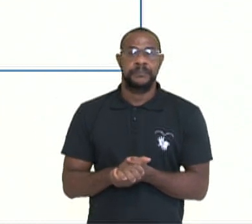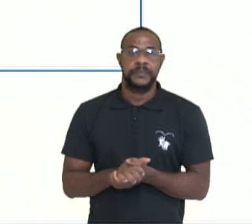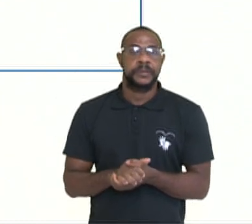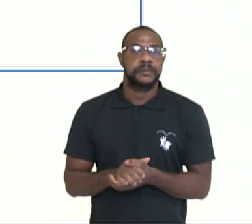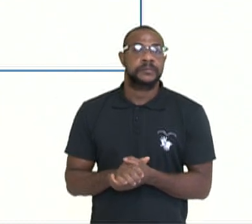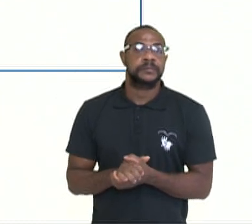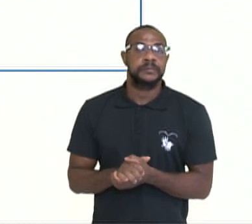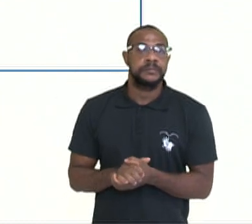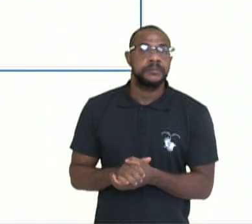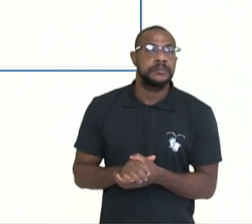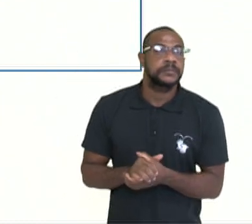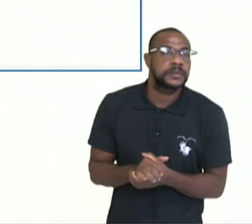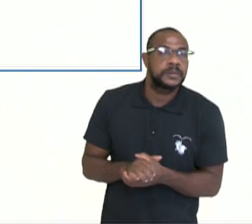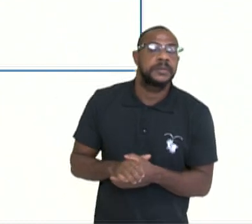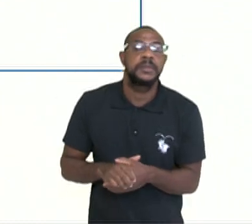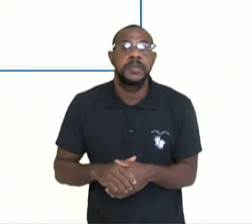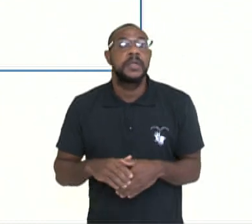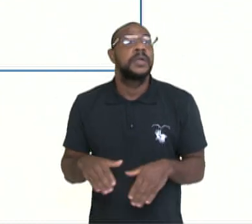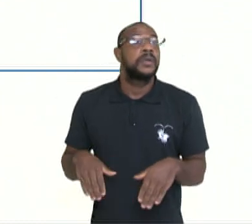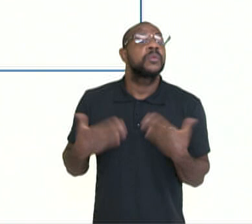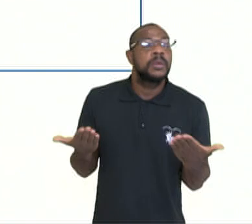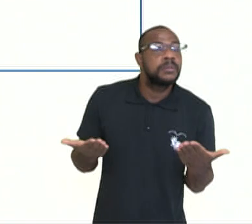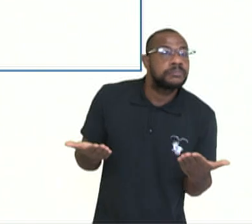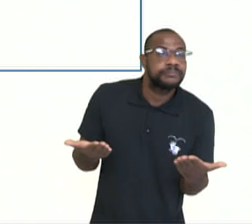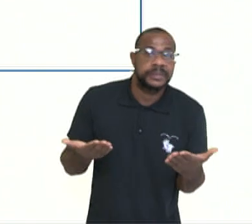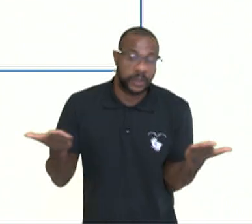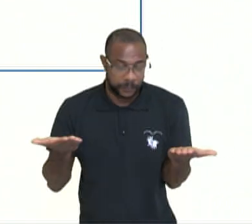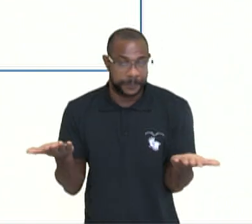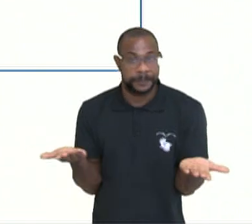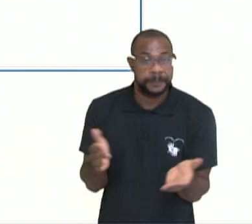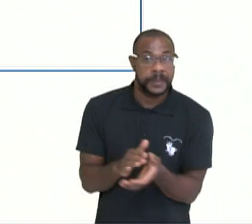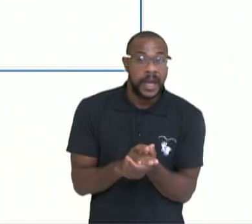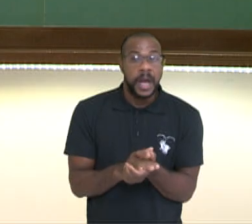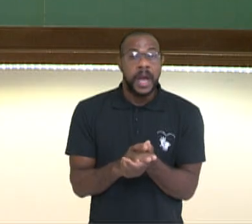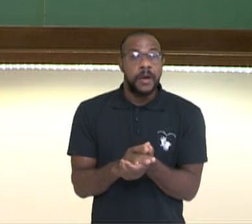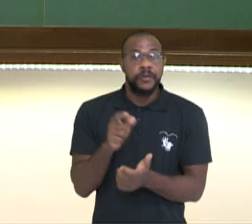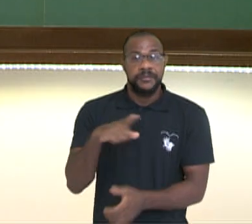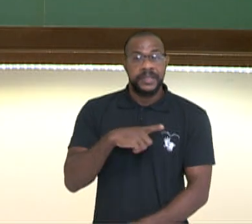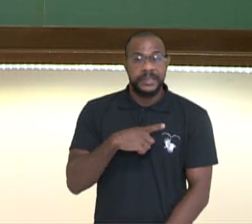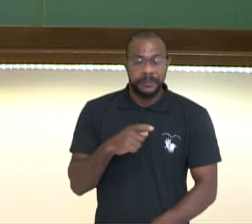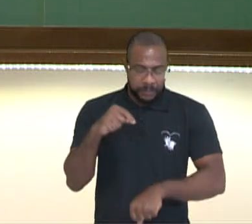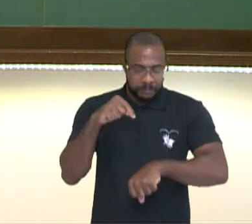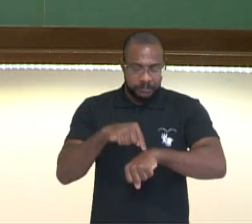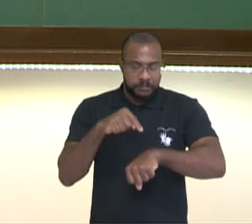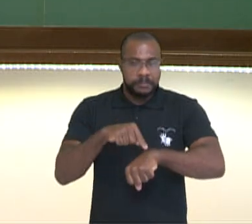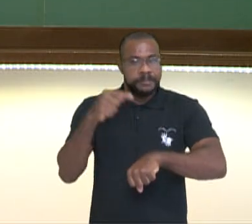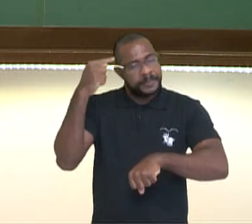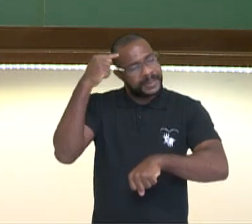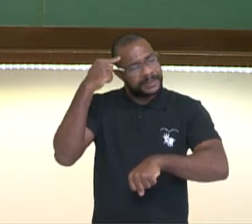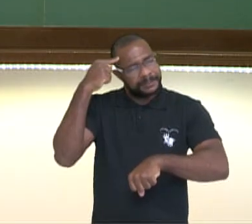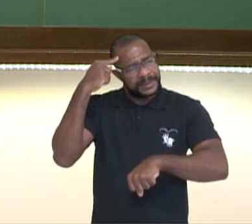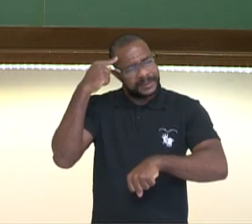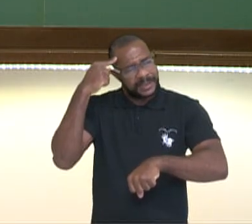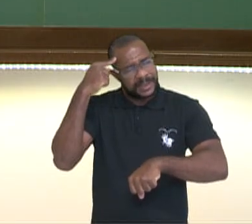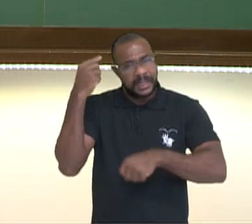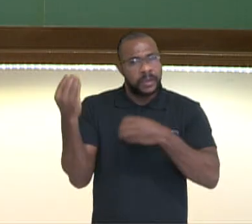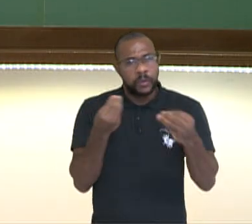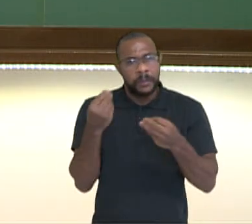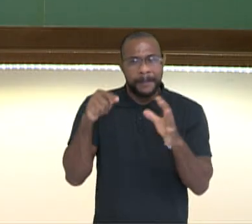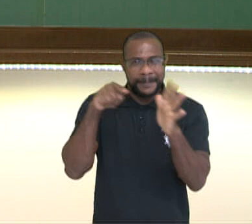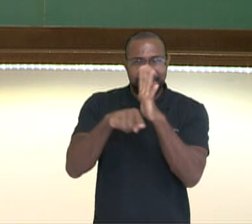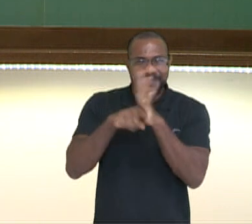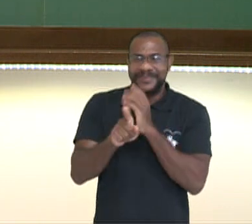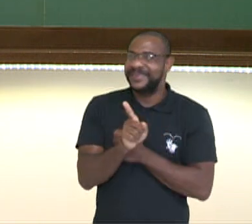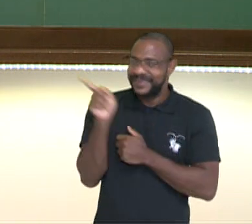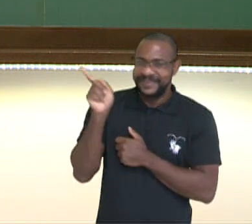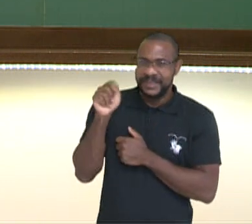as garantias das suas certezas? Então, caro estudante, você vai ter aí alguns minutinhos para você parar um pouquinho, pensar nessas perguntas,